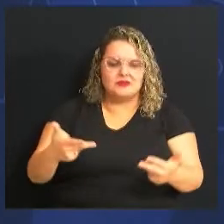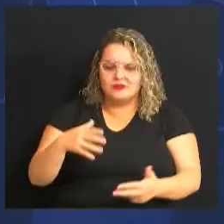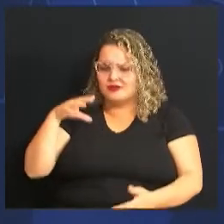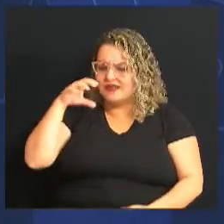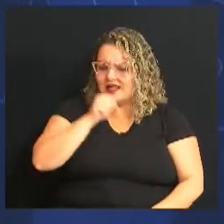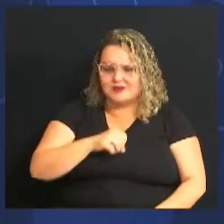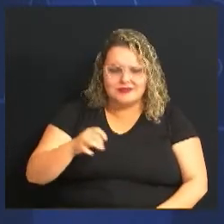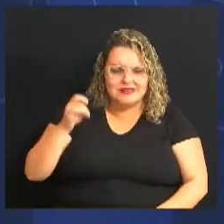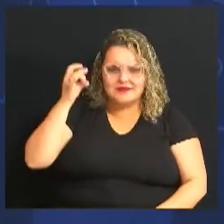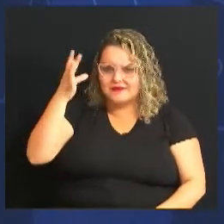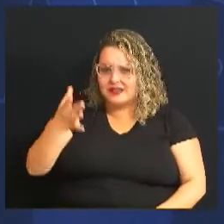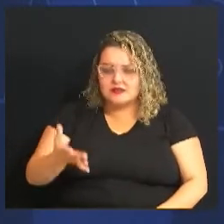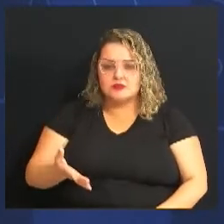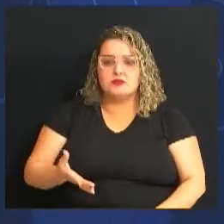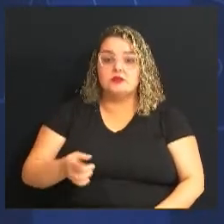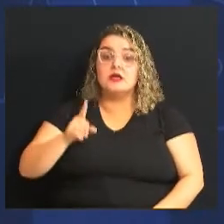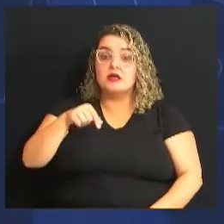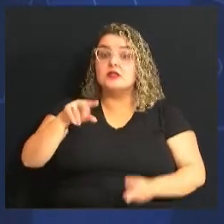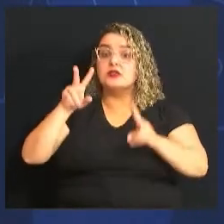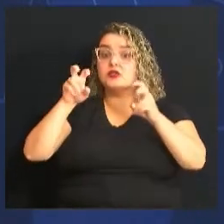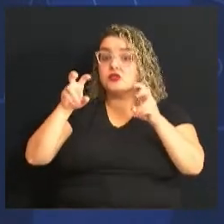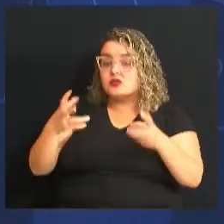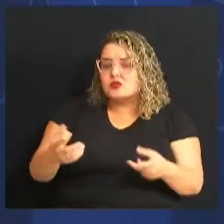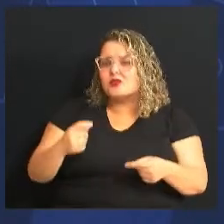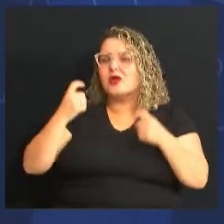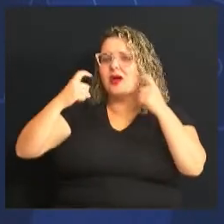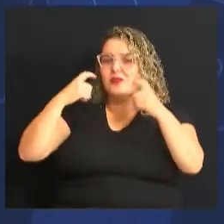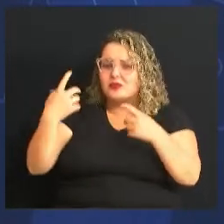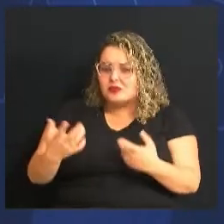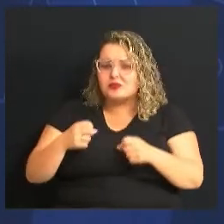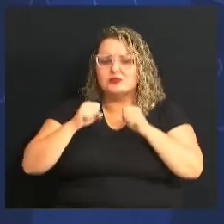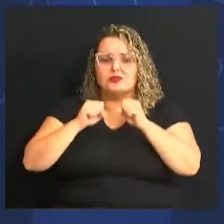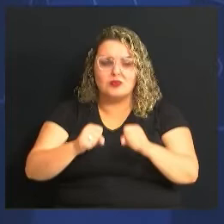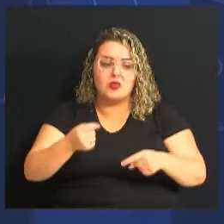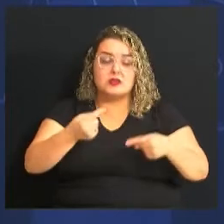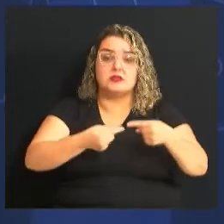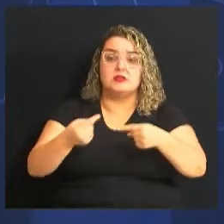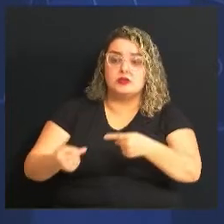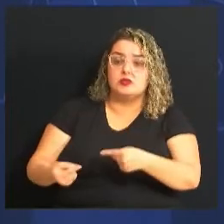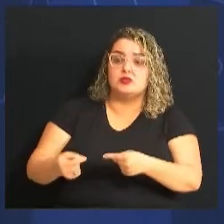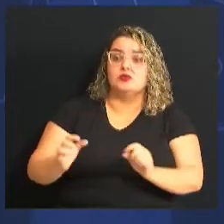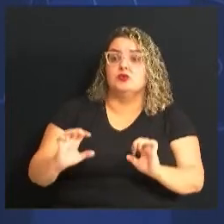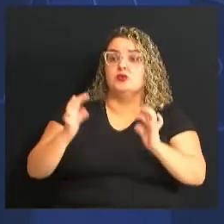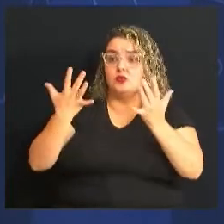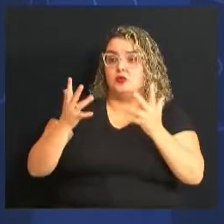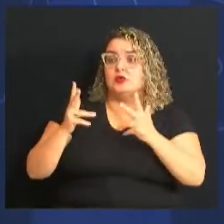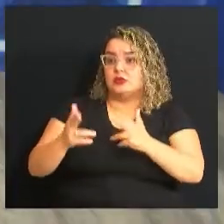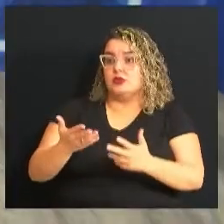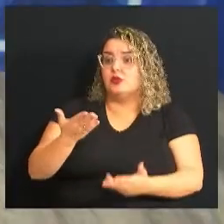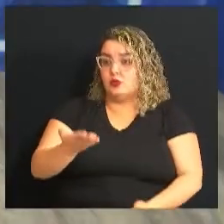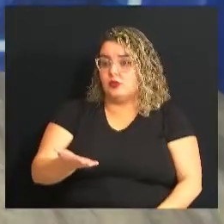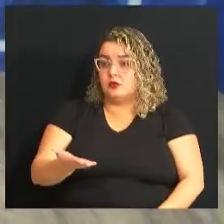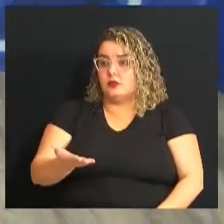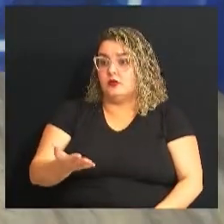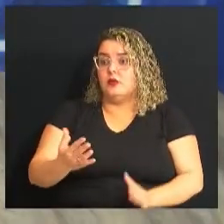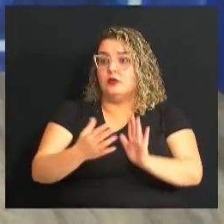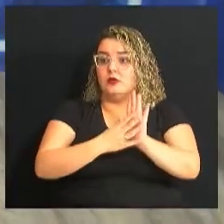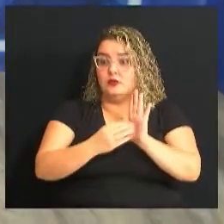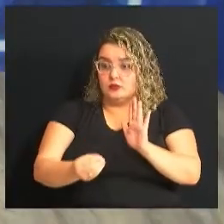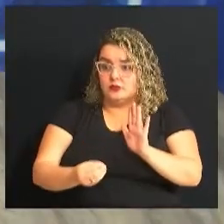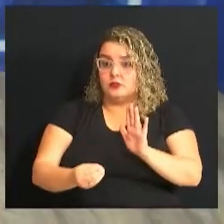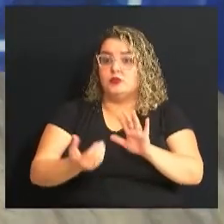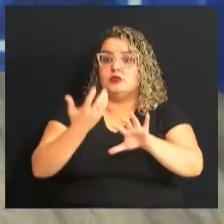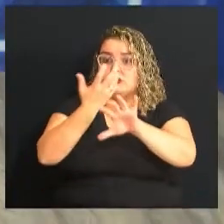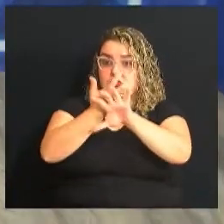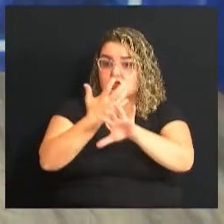rápidas. Este é um assunto que preocupa, que pode ser discutido num evento tão grande como esse, o modelo de grade